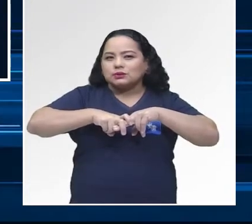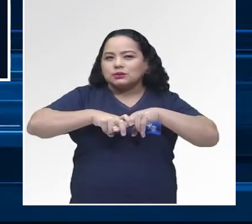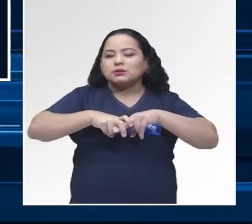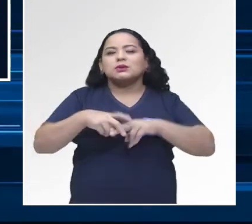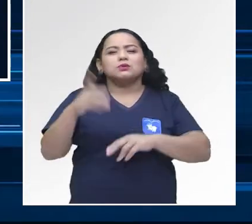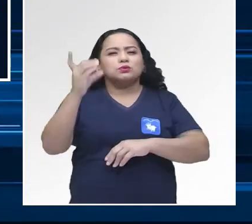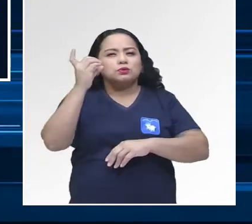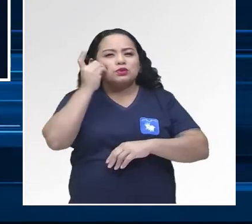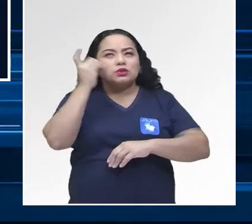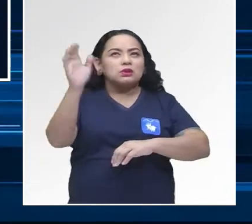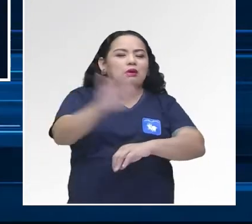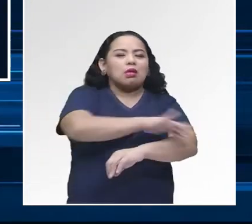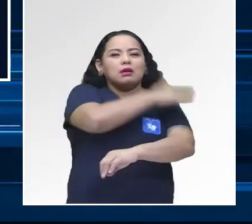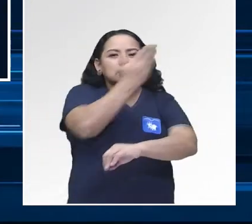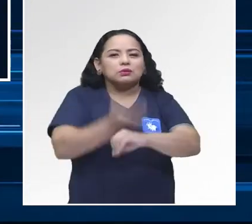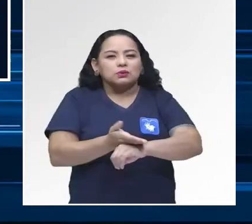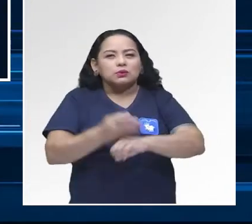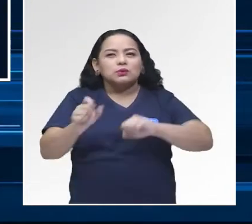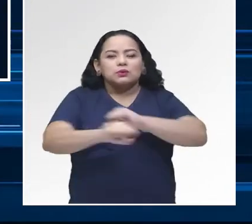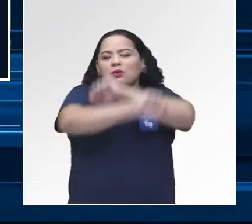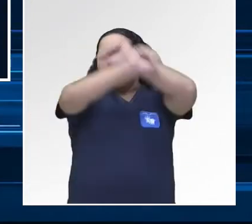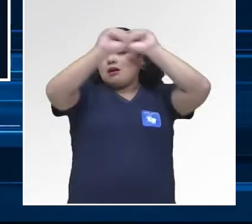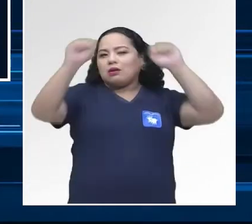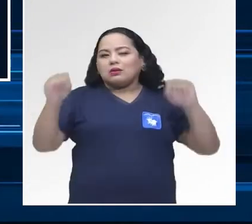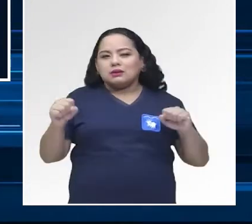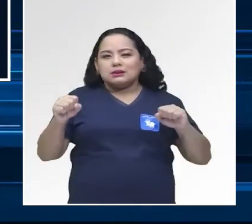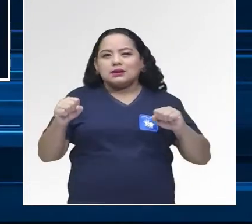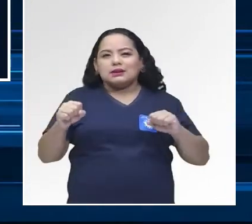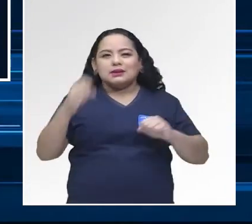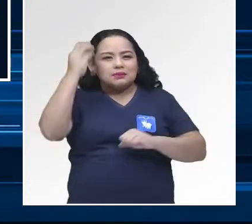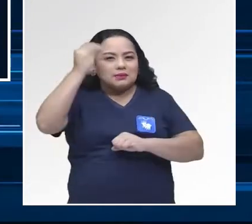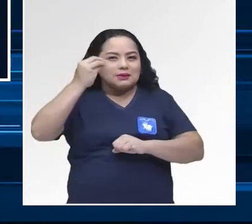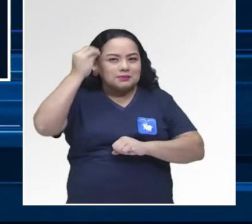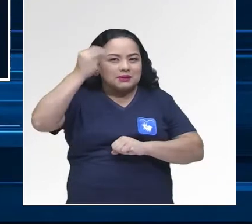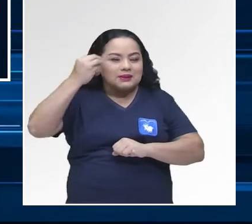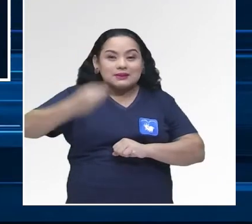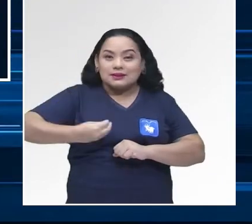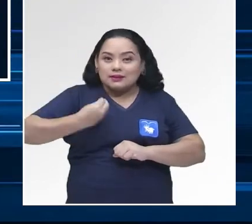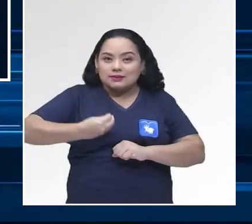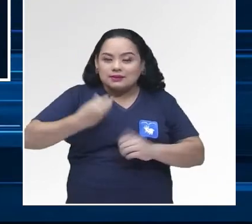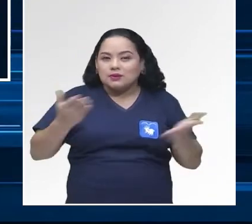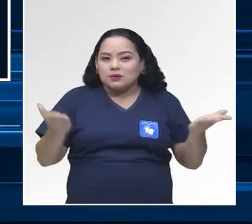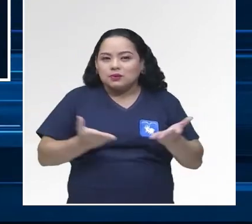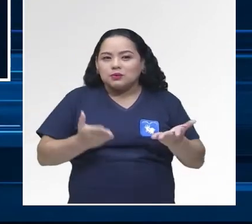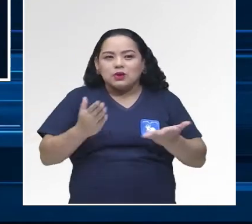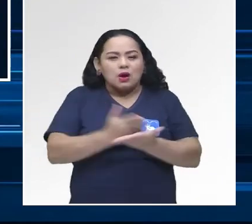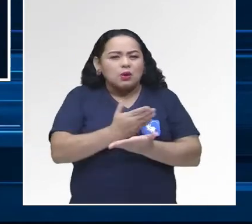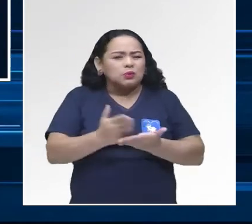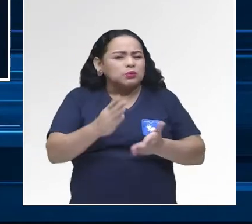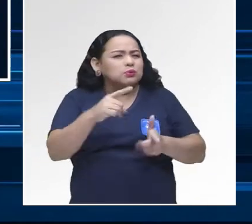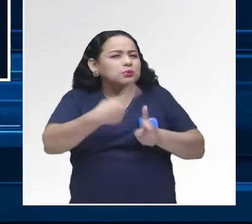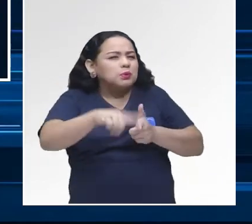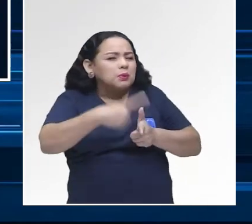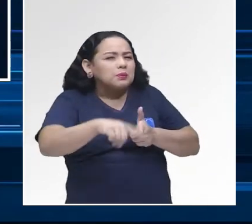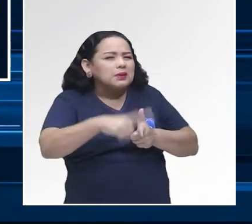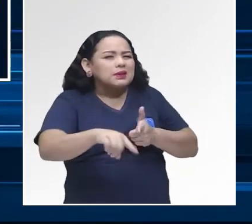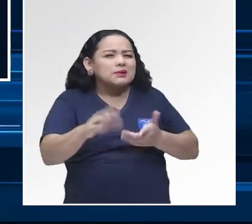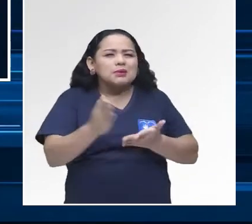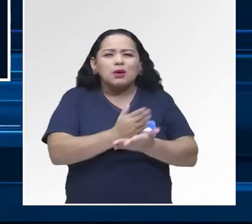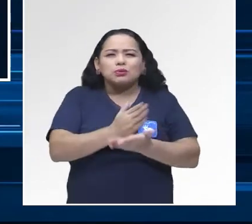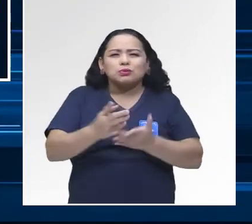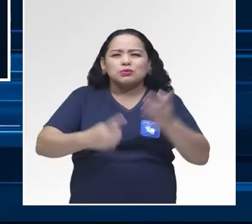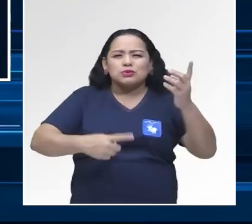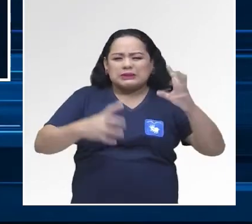isso? Vocês acordaram, já passaram por toda uma experiência de vida hoje. Alguns já tiveram problemas, tiveram